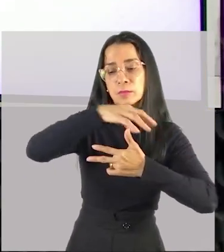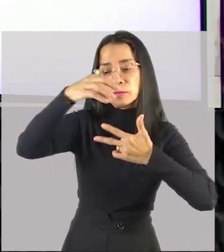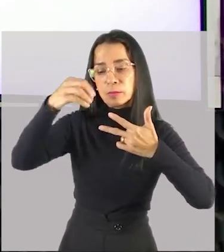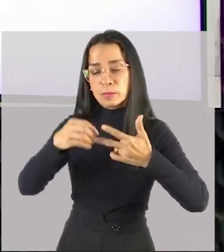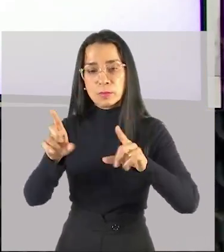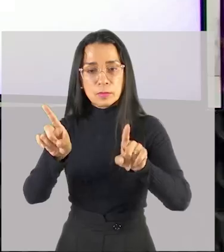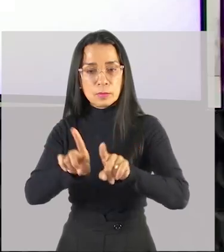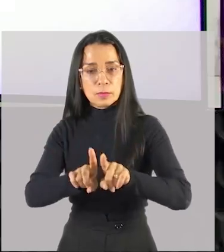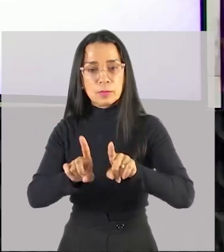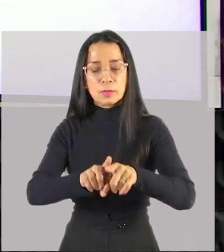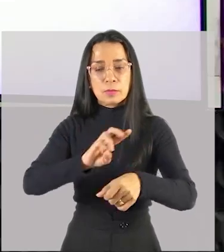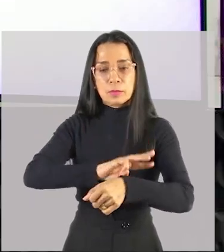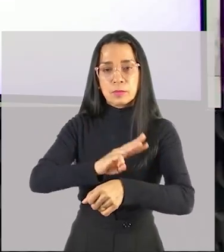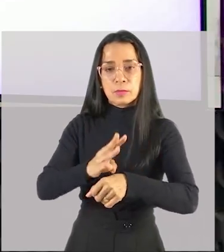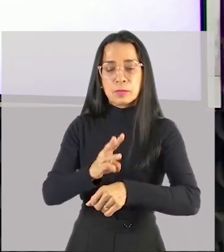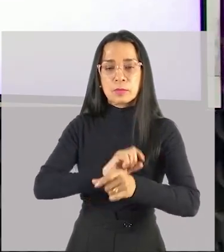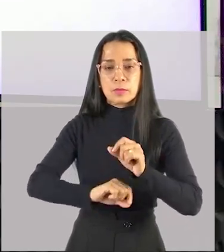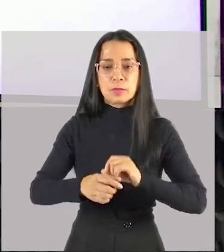UEMA. Beleza?